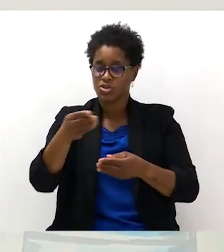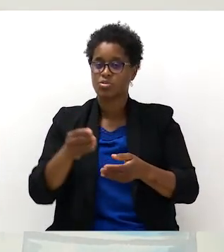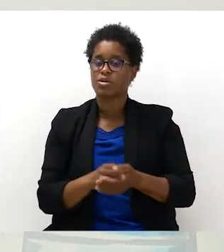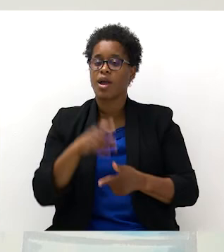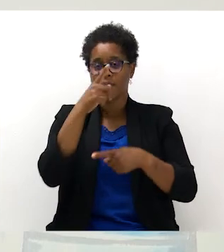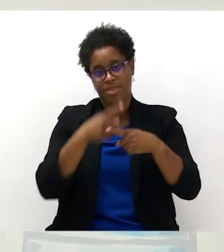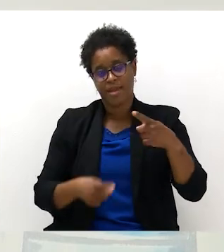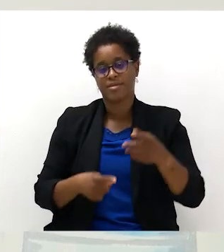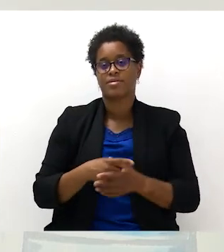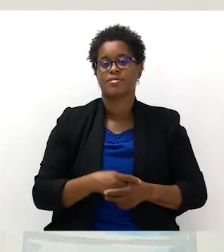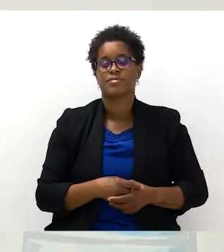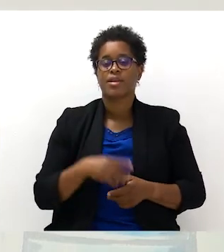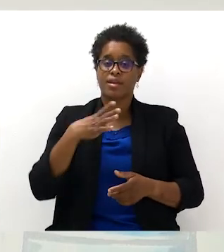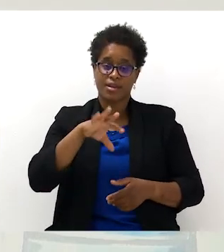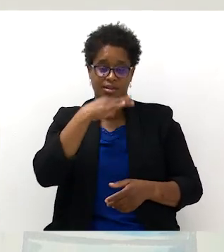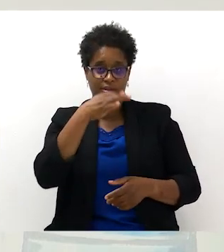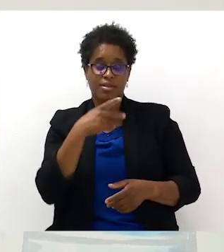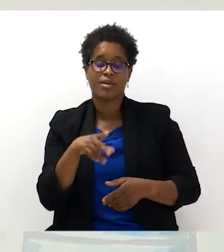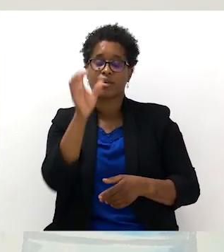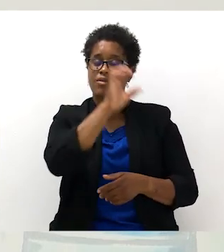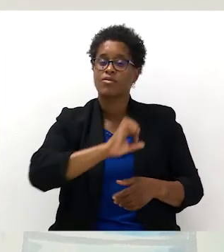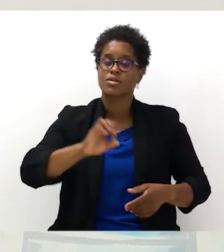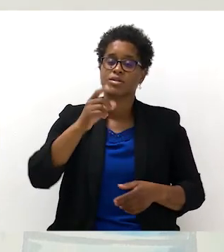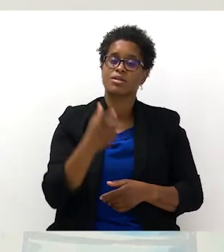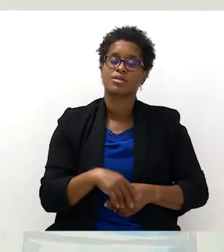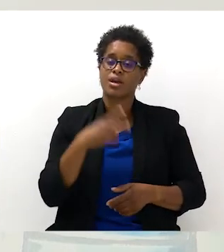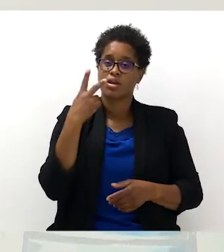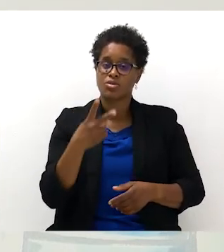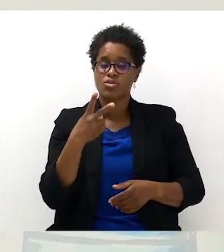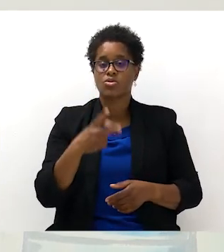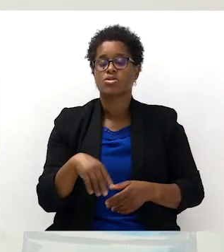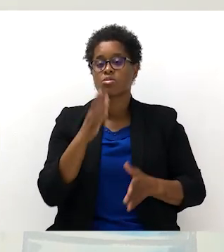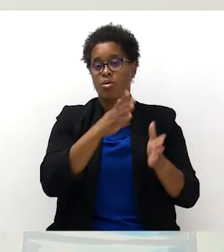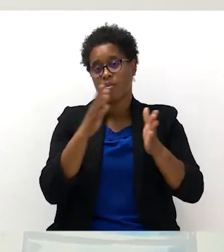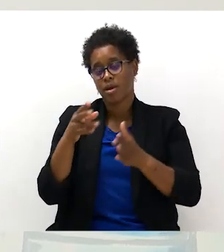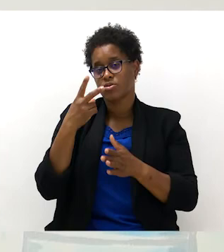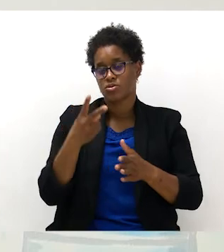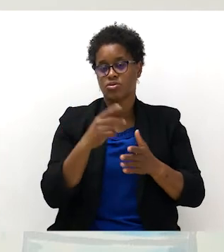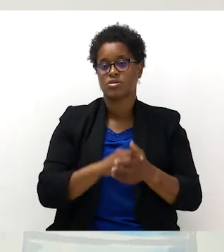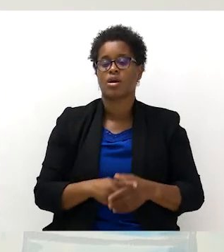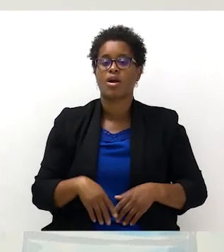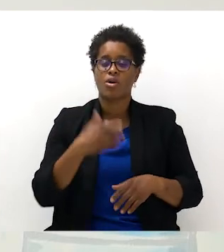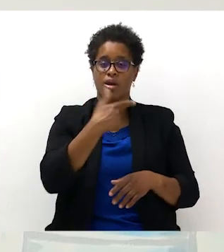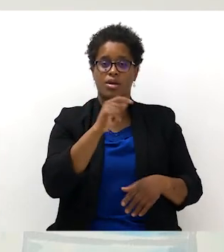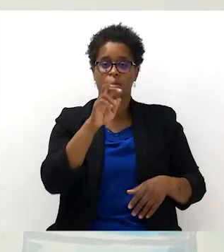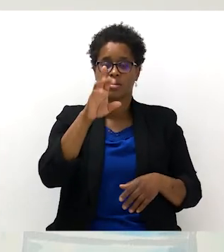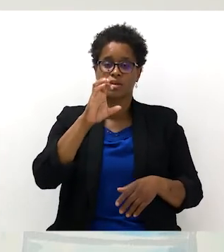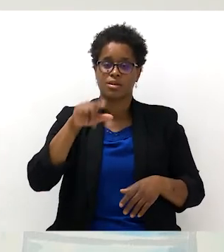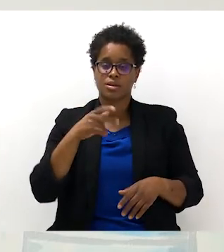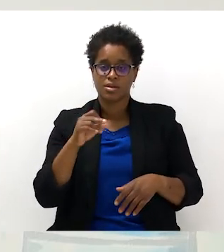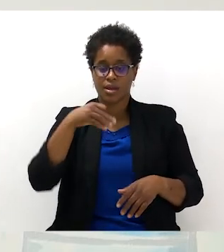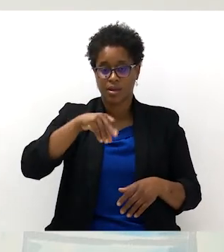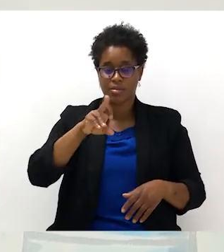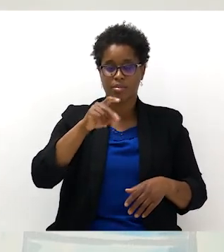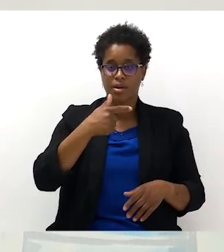a metade. Quer dizer que vocês vão distribuir por duas partes. A terça parte